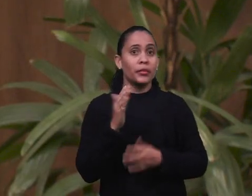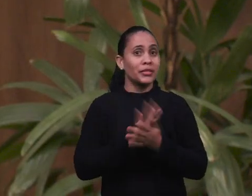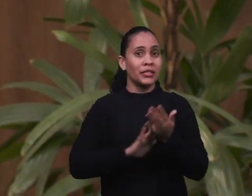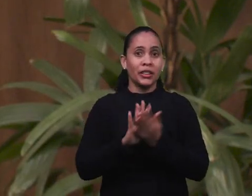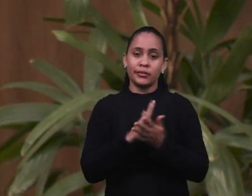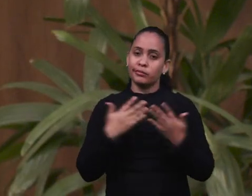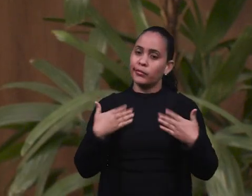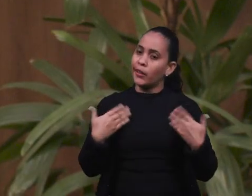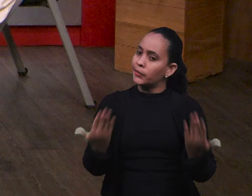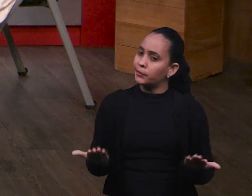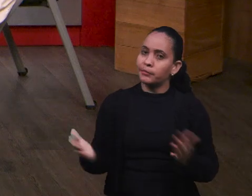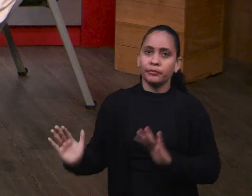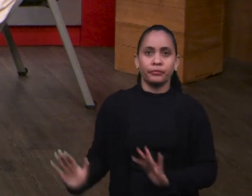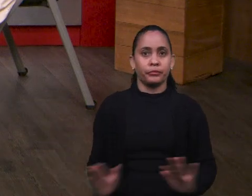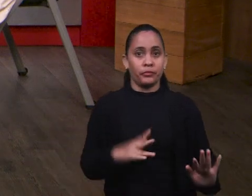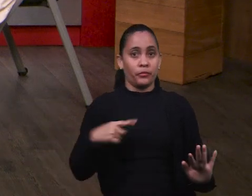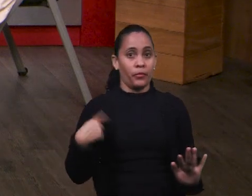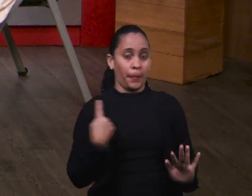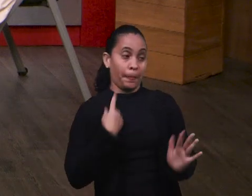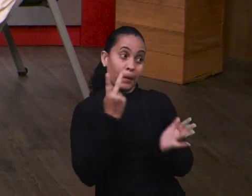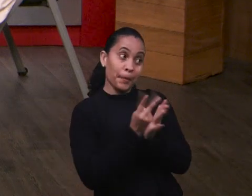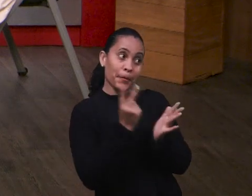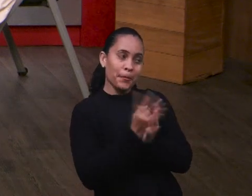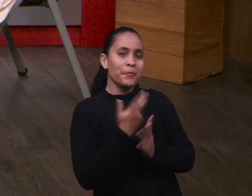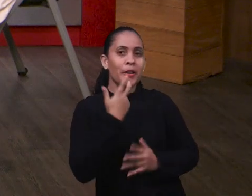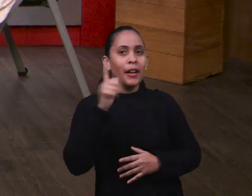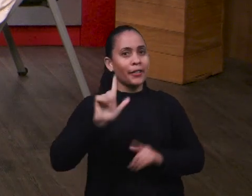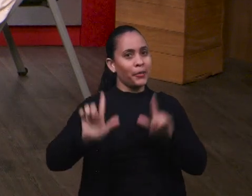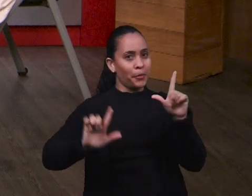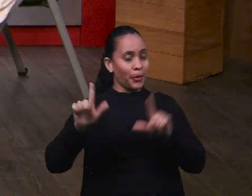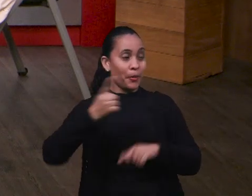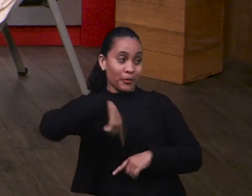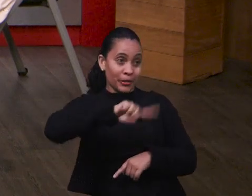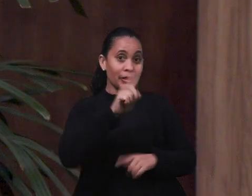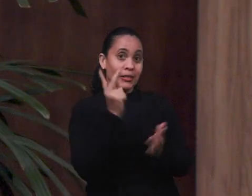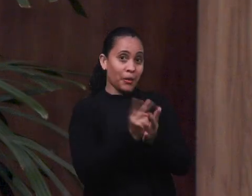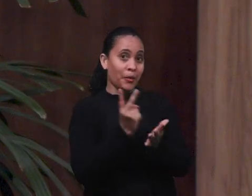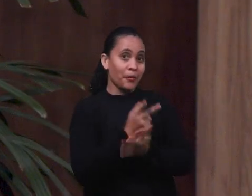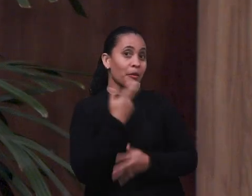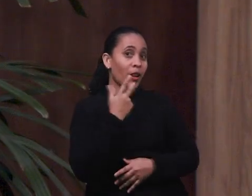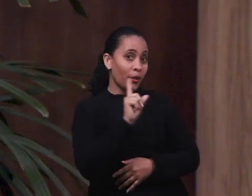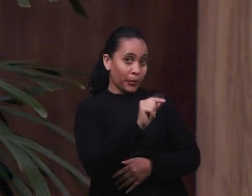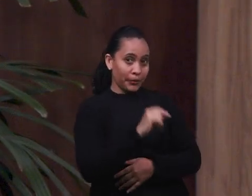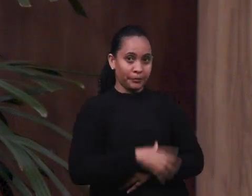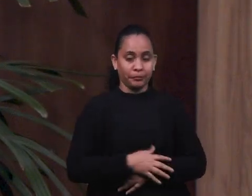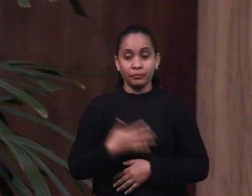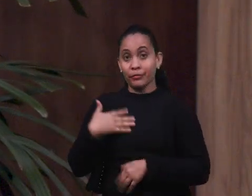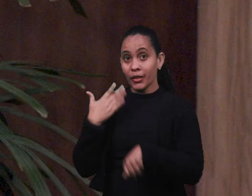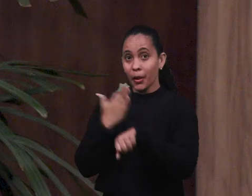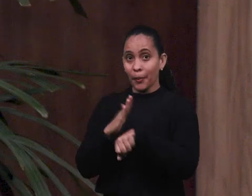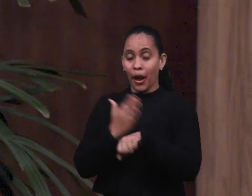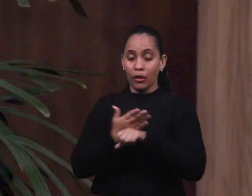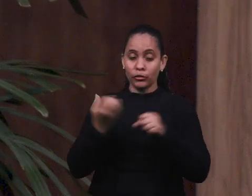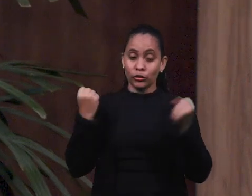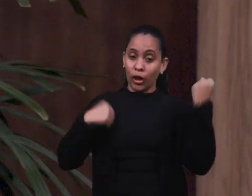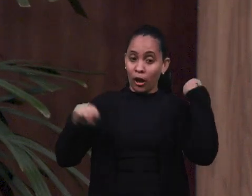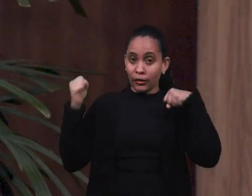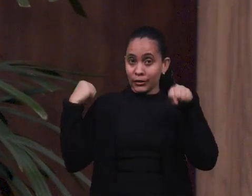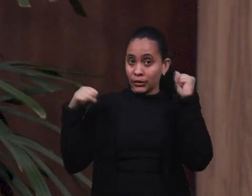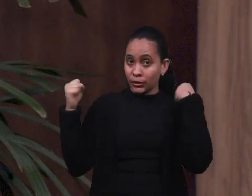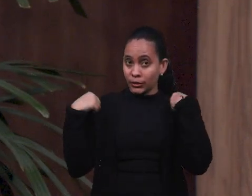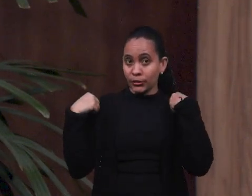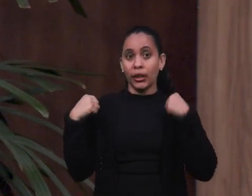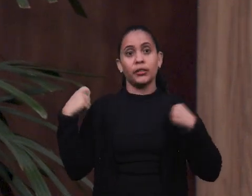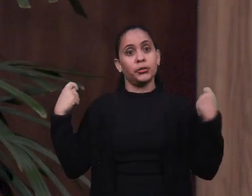certo. E uma coisa também que a gente sempre fala no programa, que vocês falaram aqui também, a prática de exercício